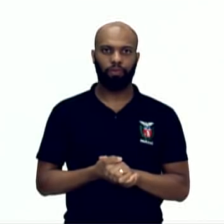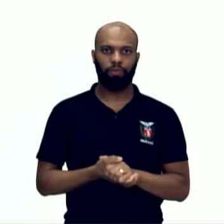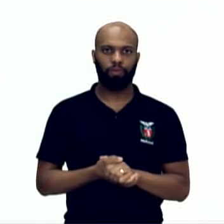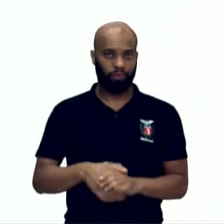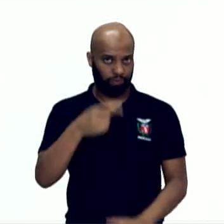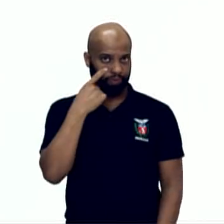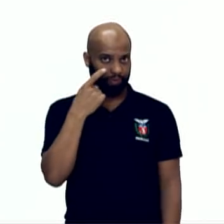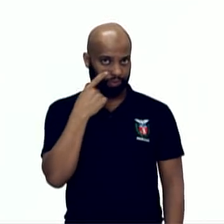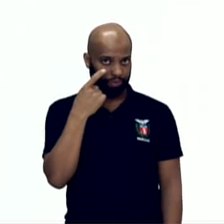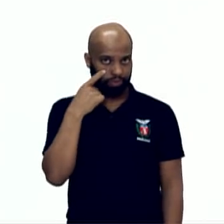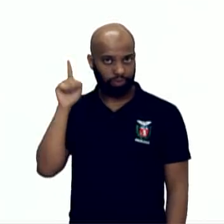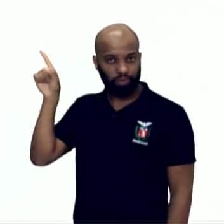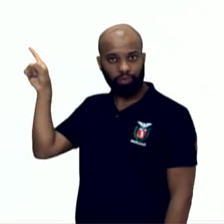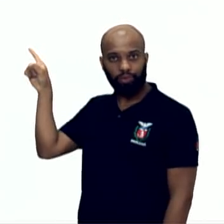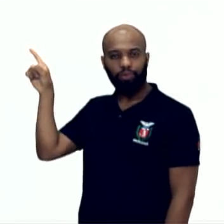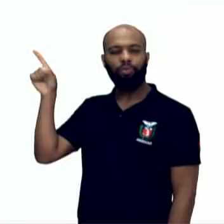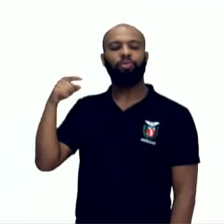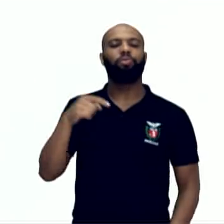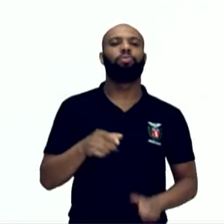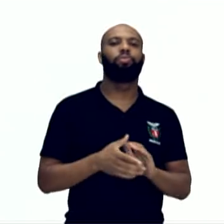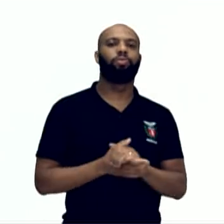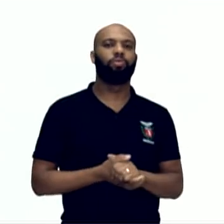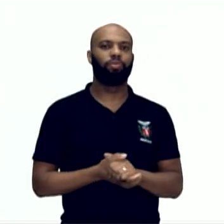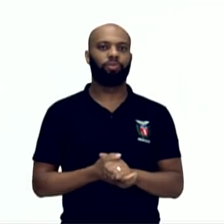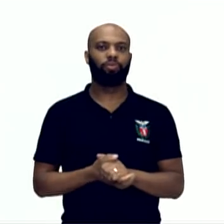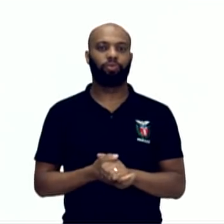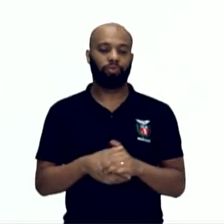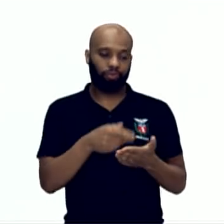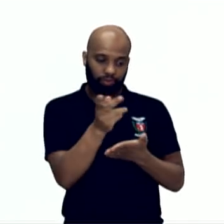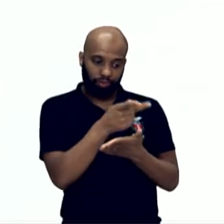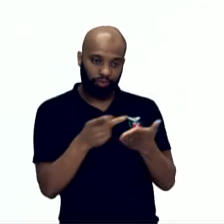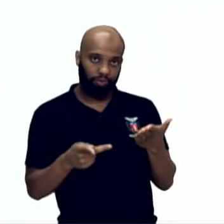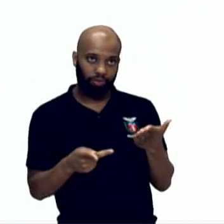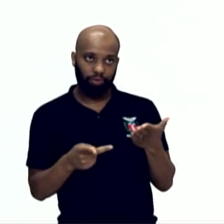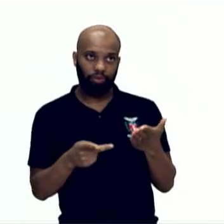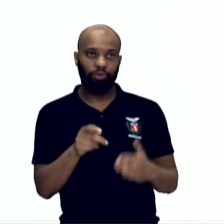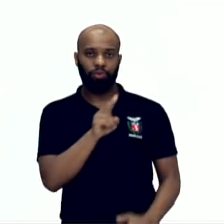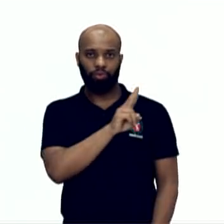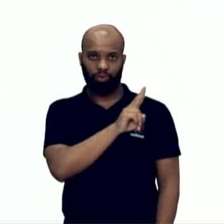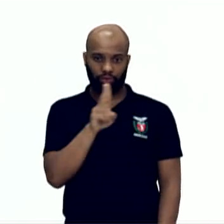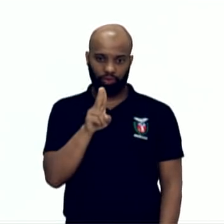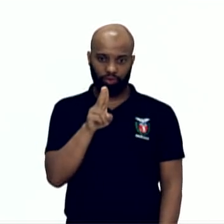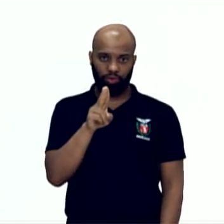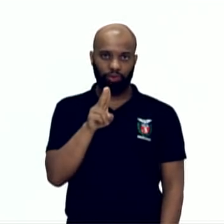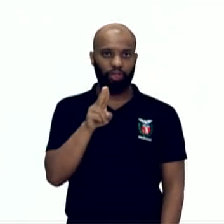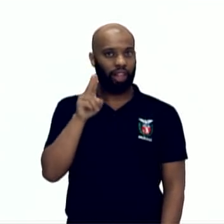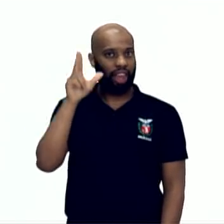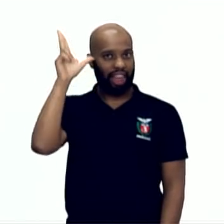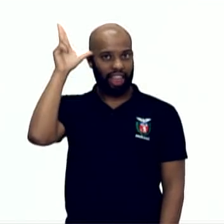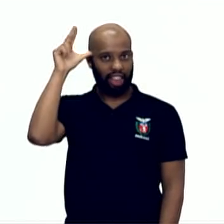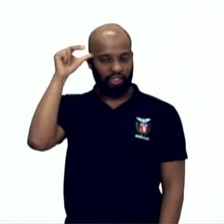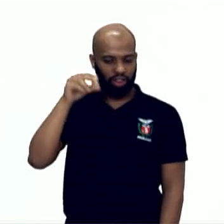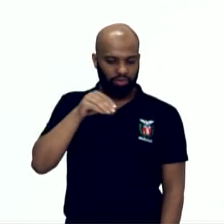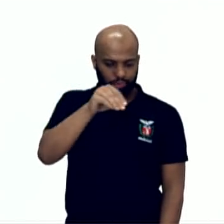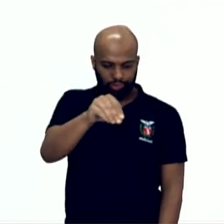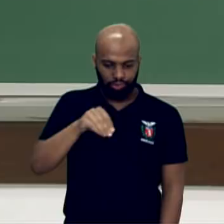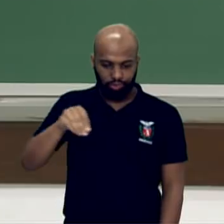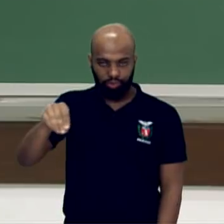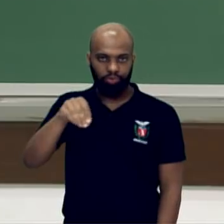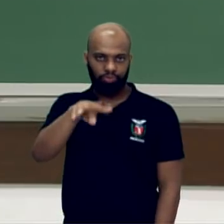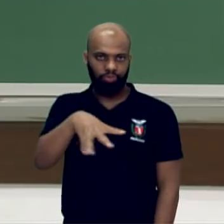Estão acompanhando aqui, pessoal? Observe. Então, esse poema se chama Xadrez. Olhe, ele tem